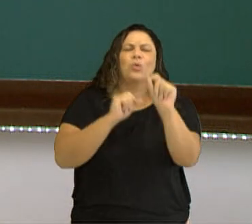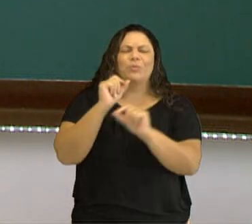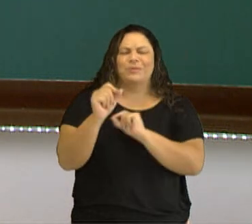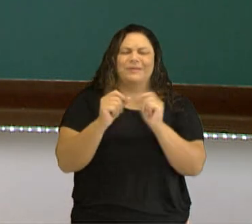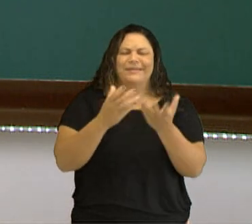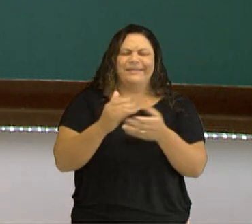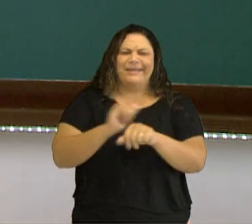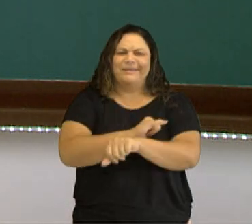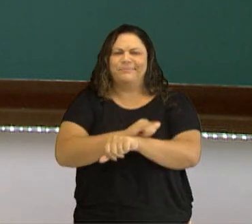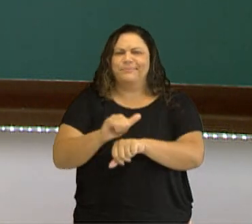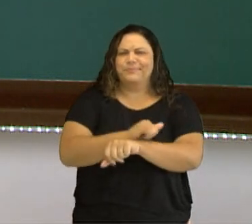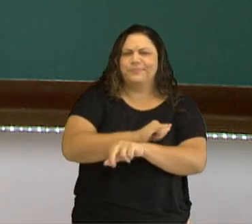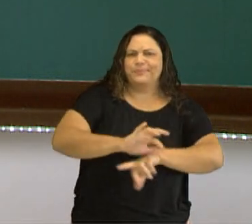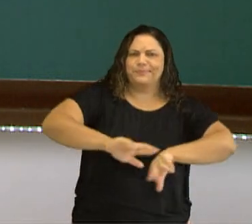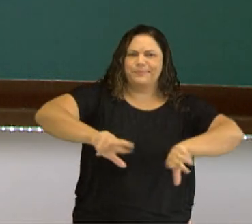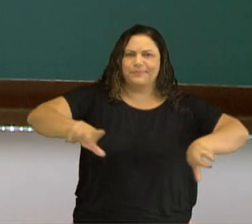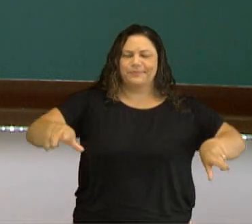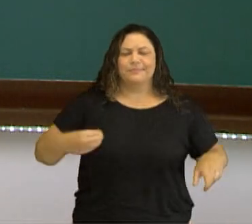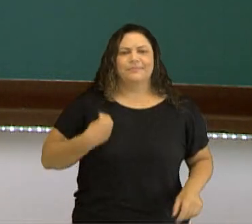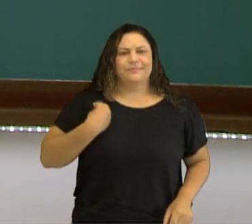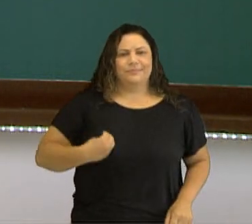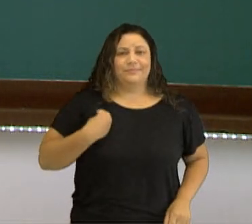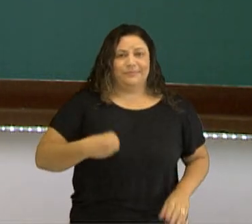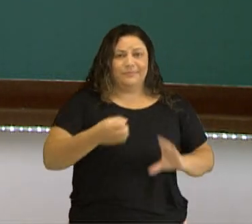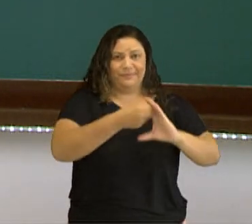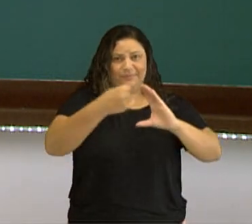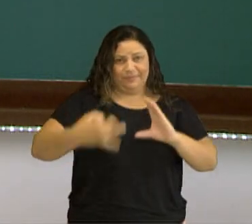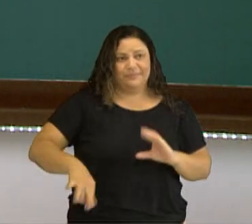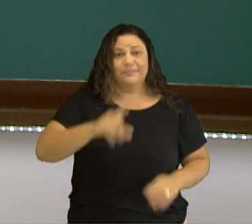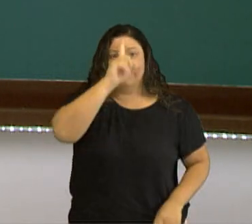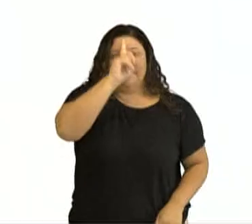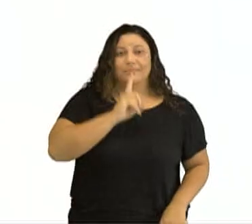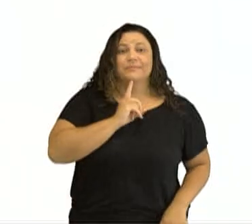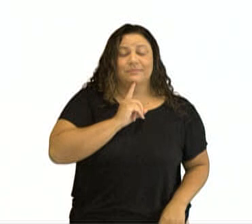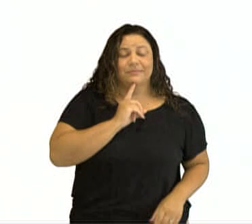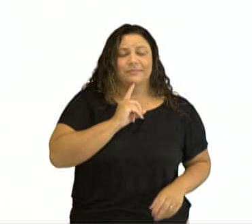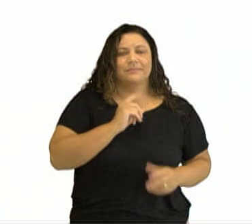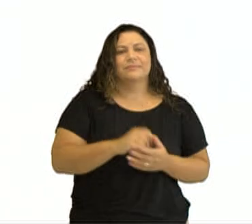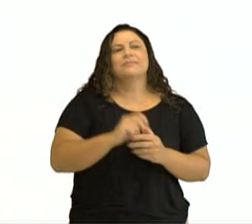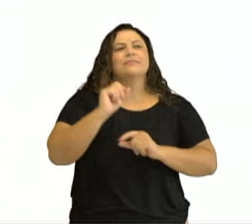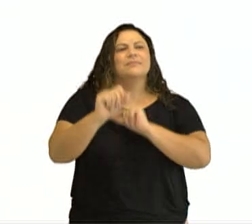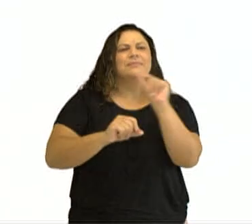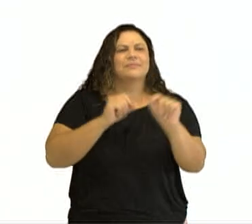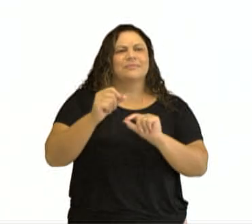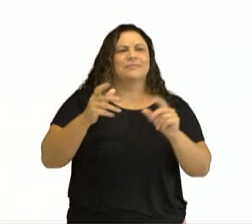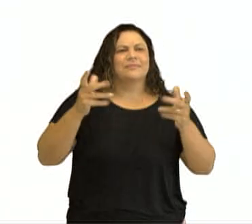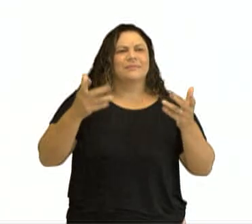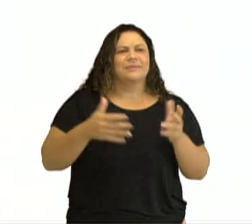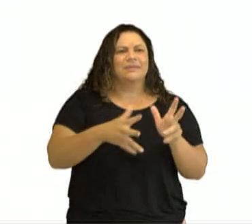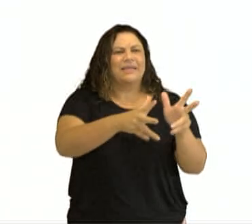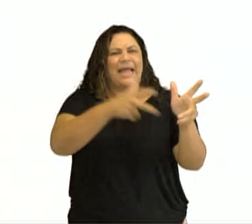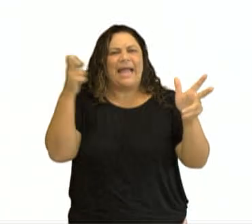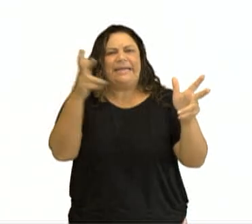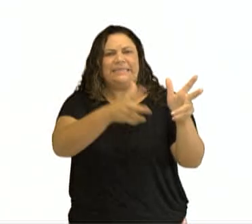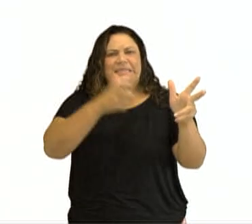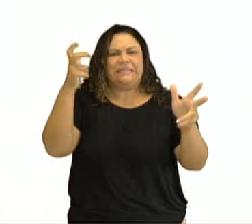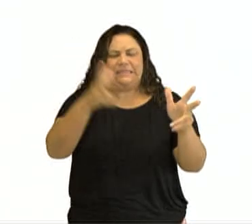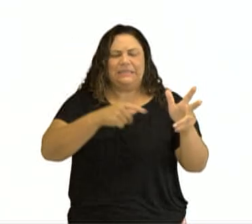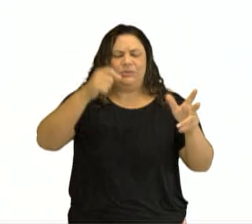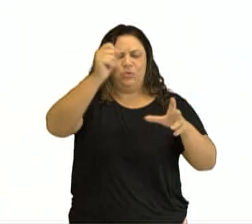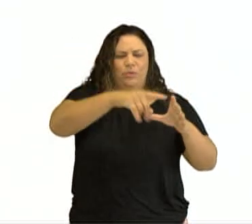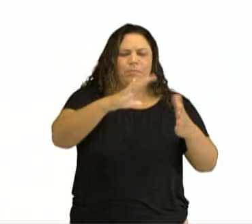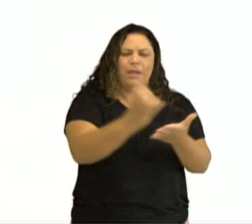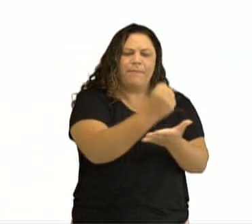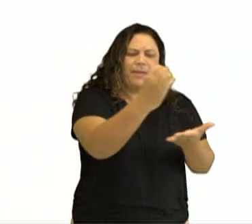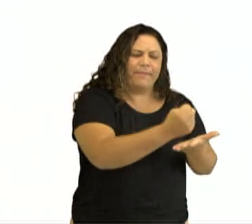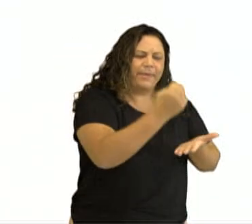algumas características desses povos. Em amarelo, os caçadores-coletores. Então, a grande maioria, parte aí, praticamente toda a